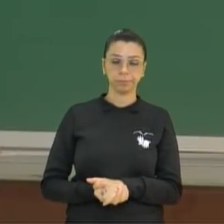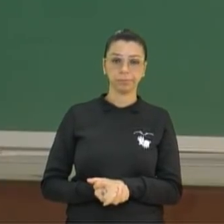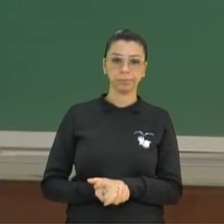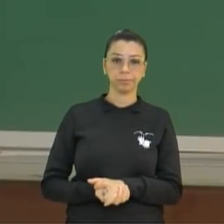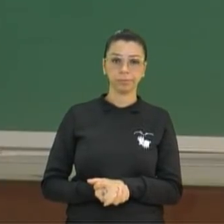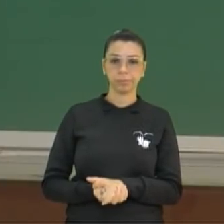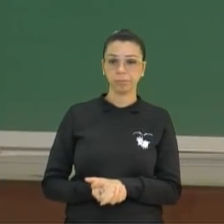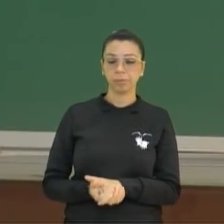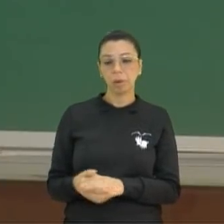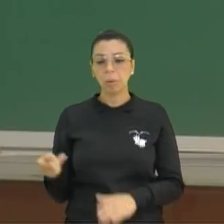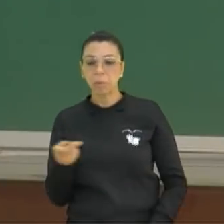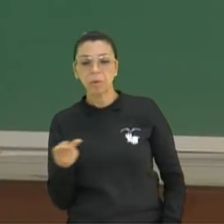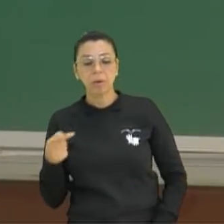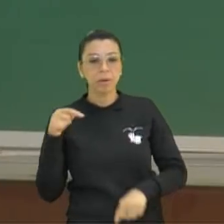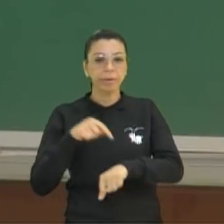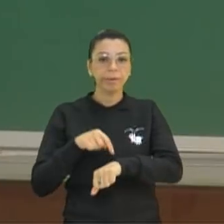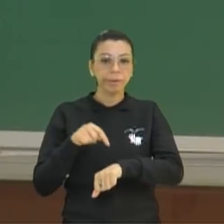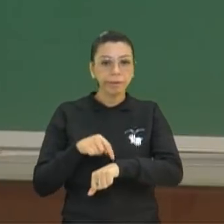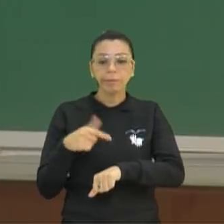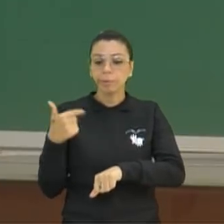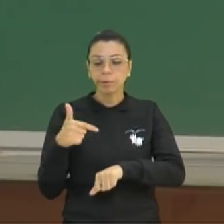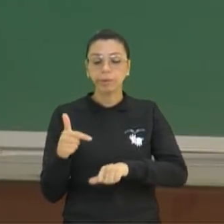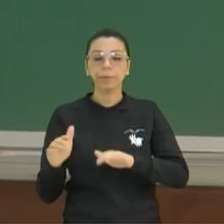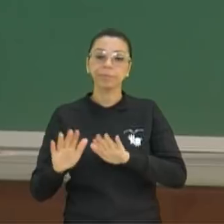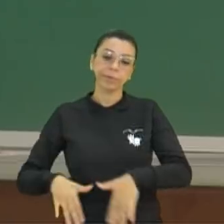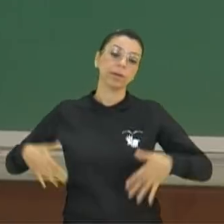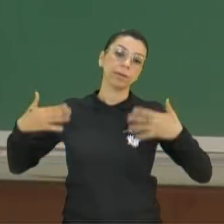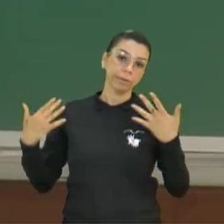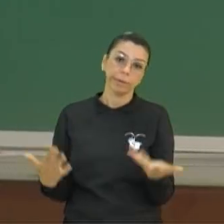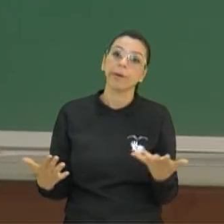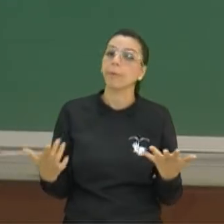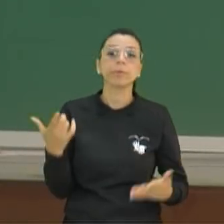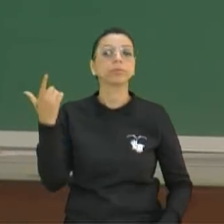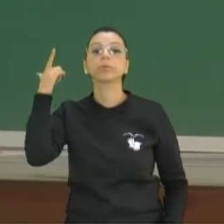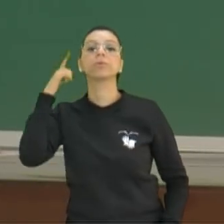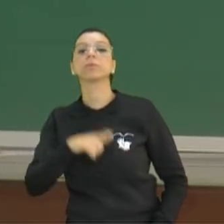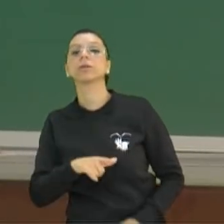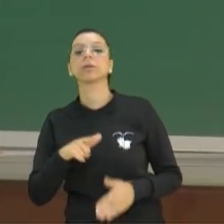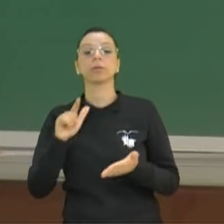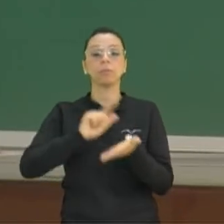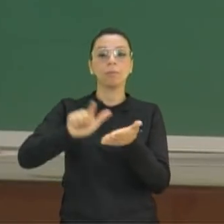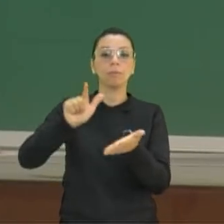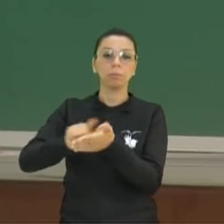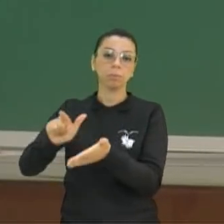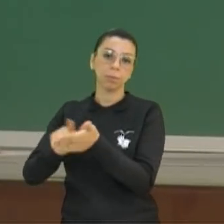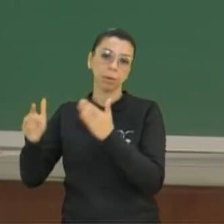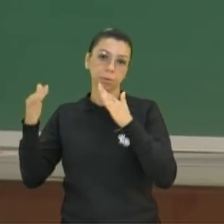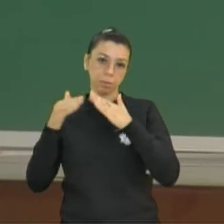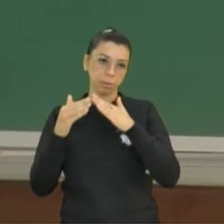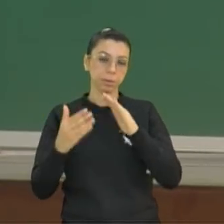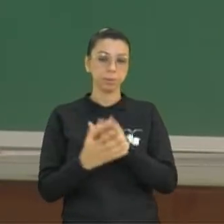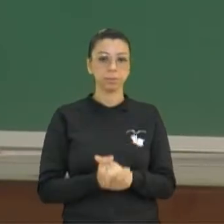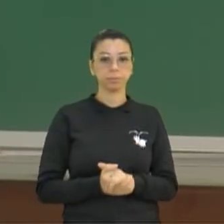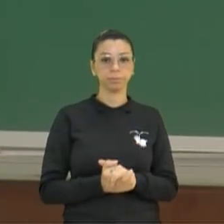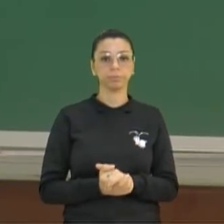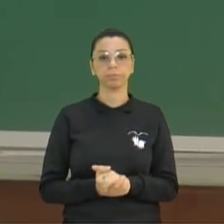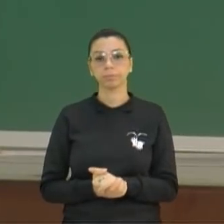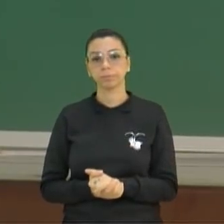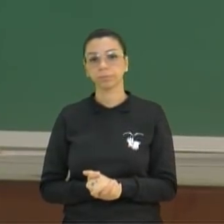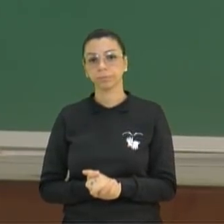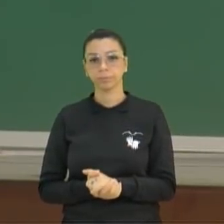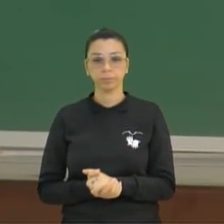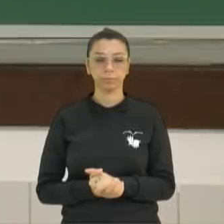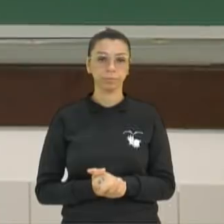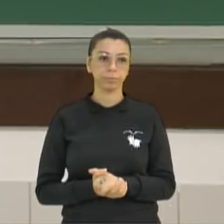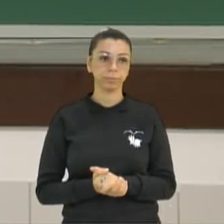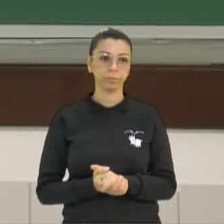flat. Nós não tínhamos tempo, então não conseguimos limpar o nosso apartamento, certo? Então, as linking words que